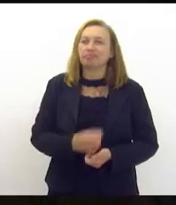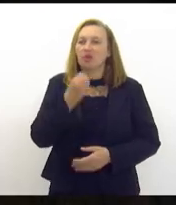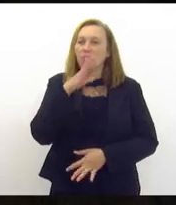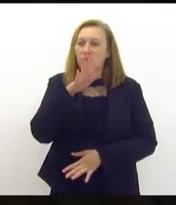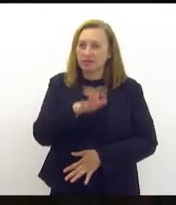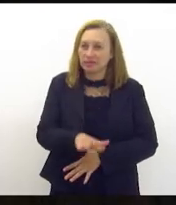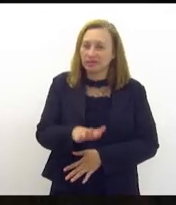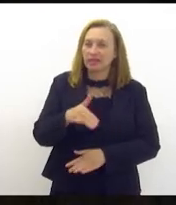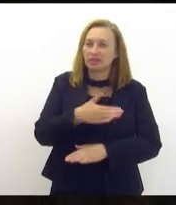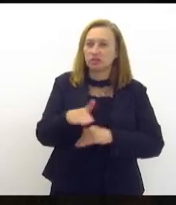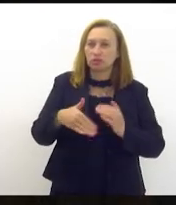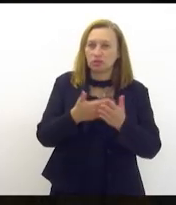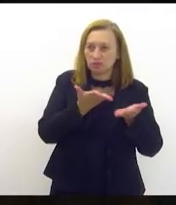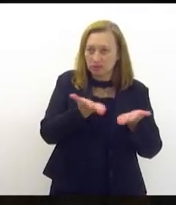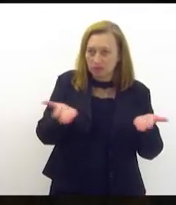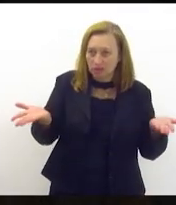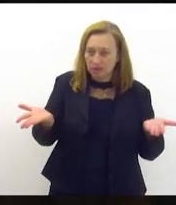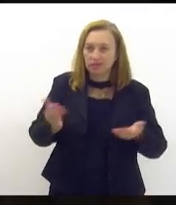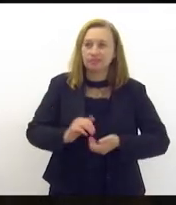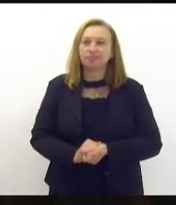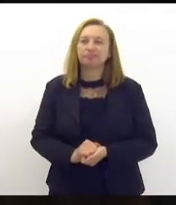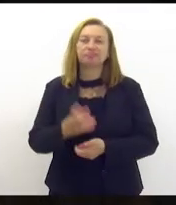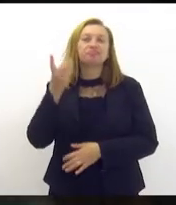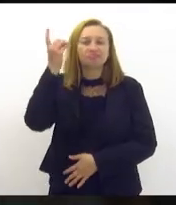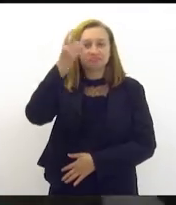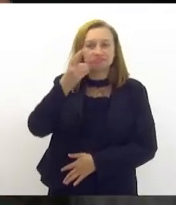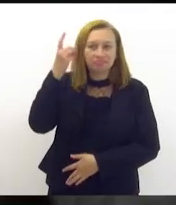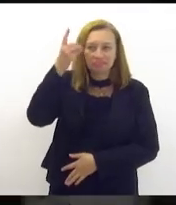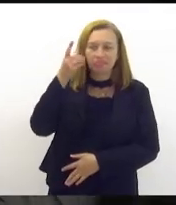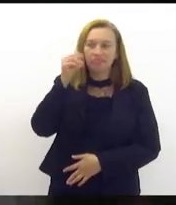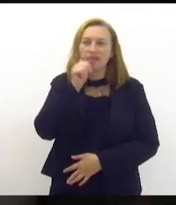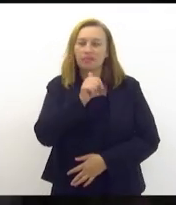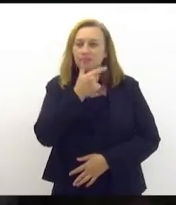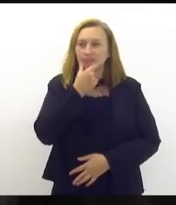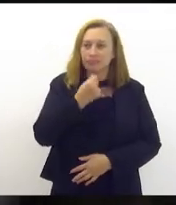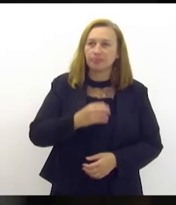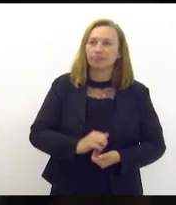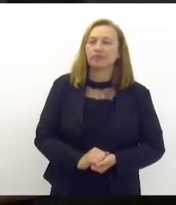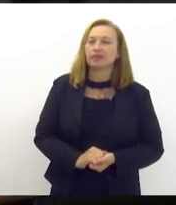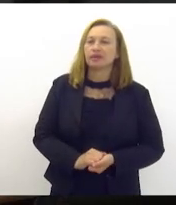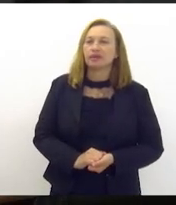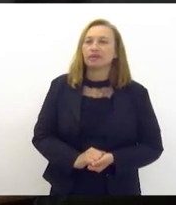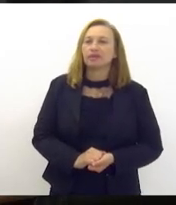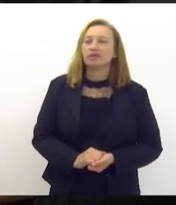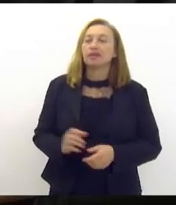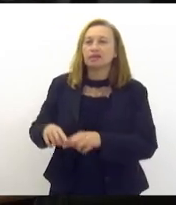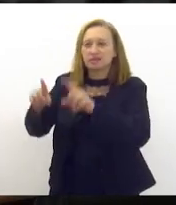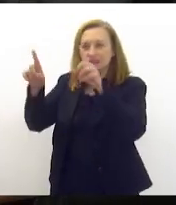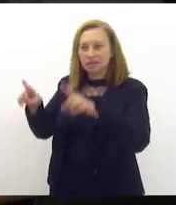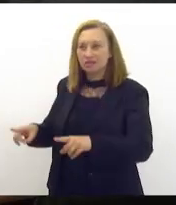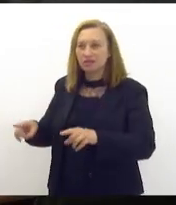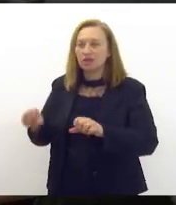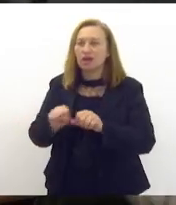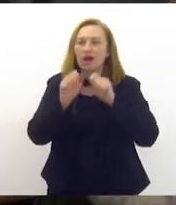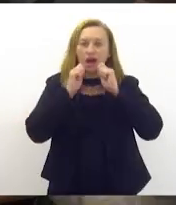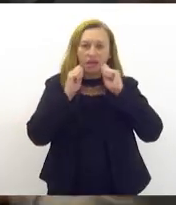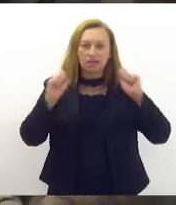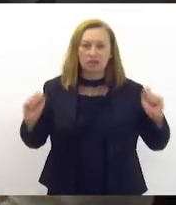Boa tarde, senhoras e senhores deputados e deputadas, servidores,